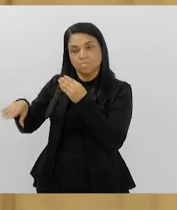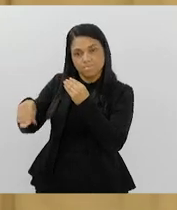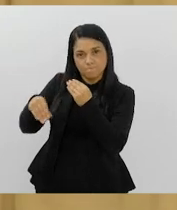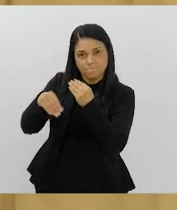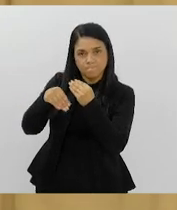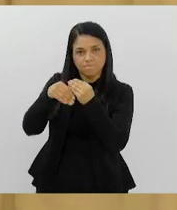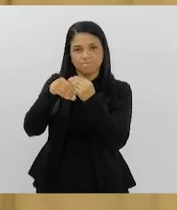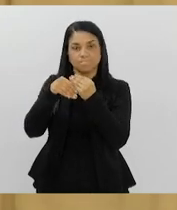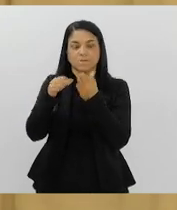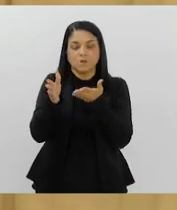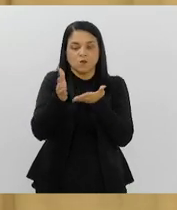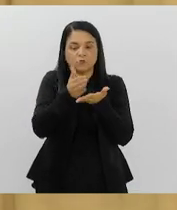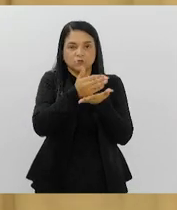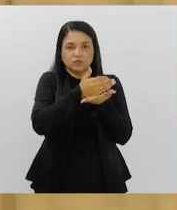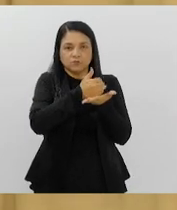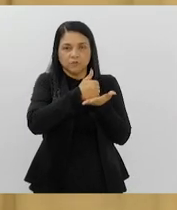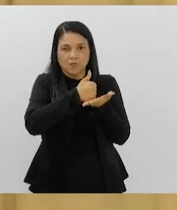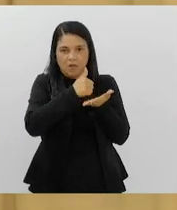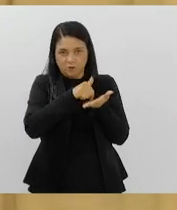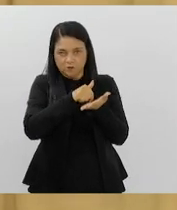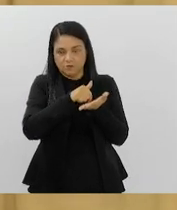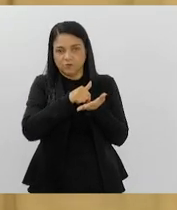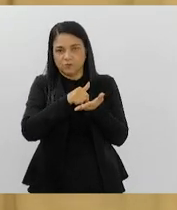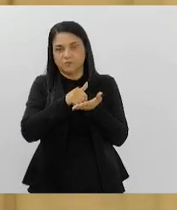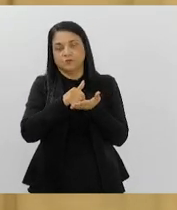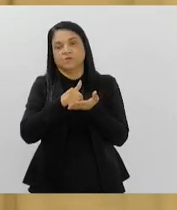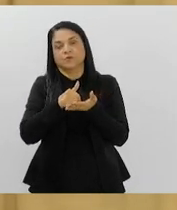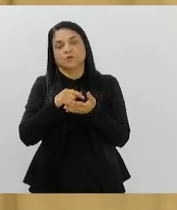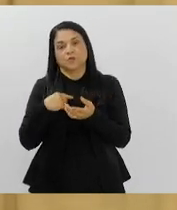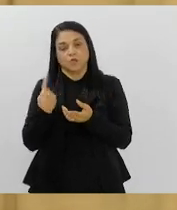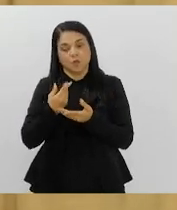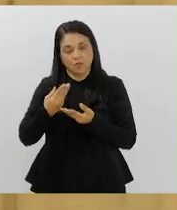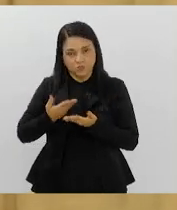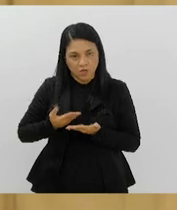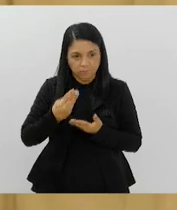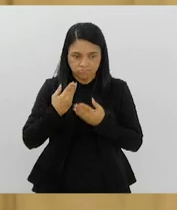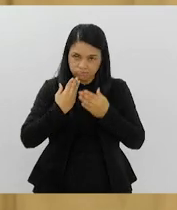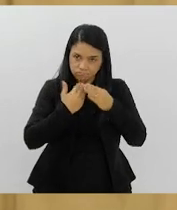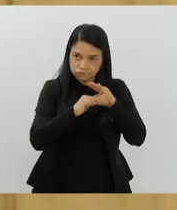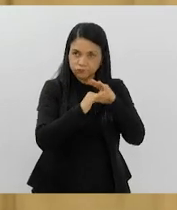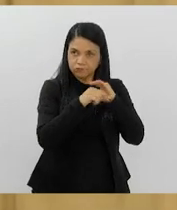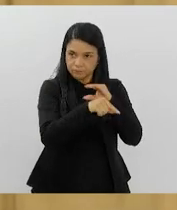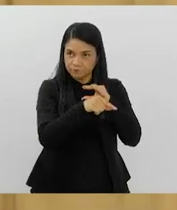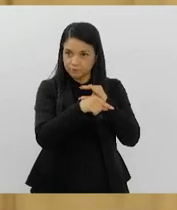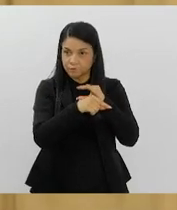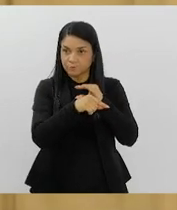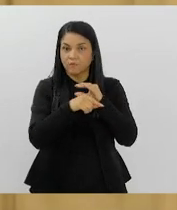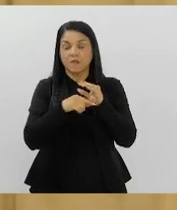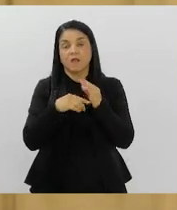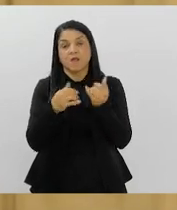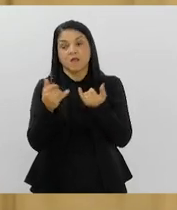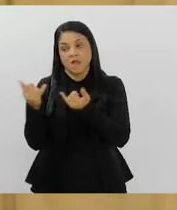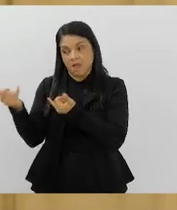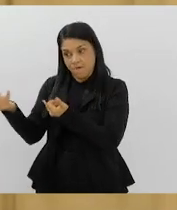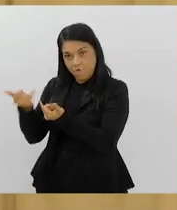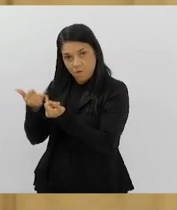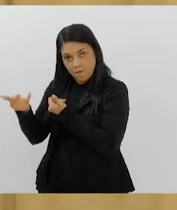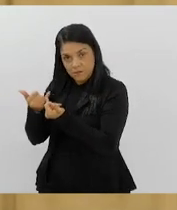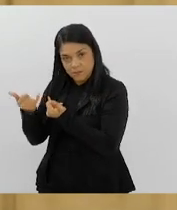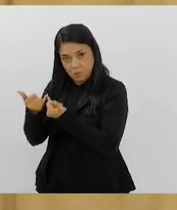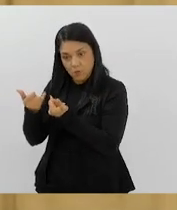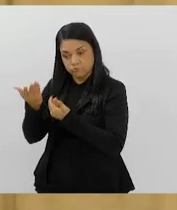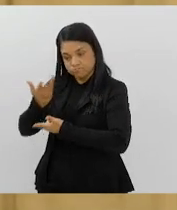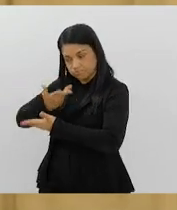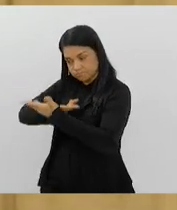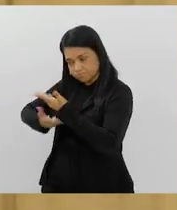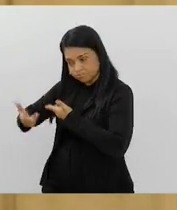aos dados que a gente enviou, né? Porque são essas informações, são essa colaboração